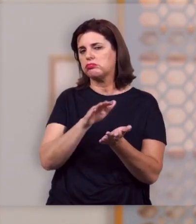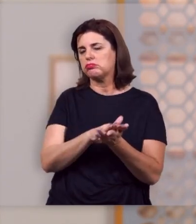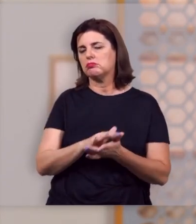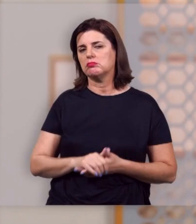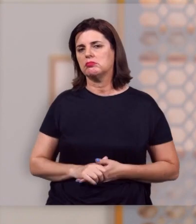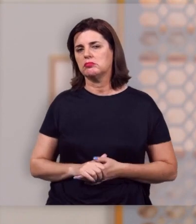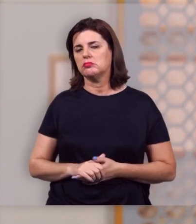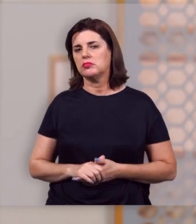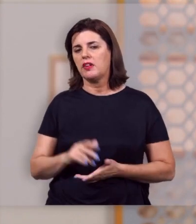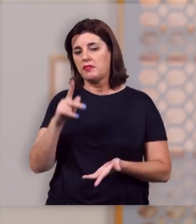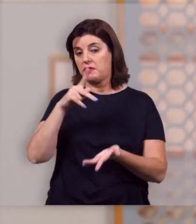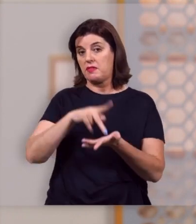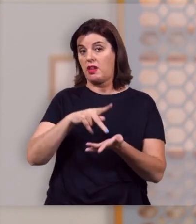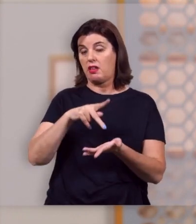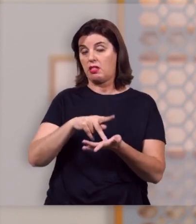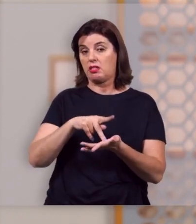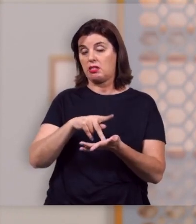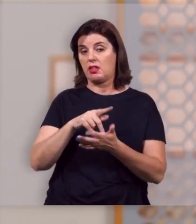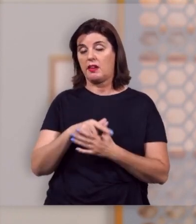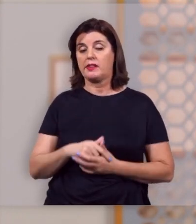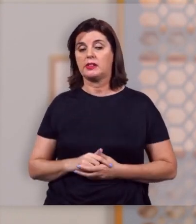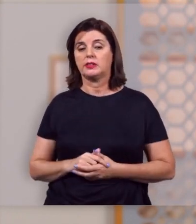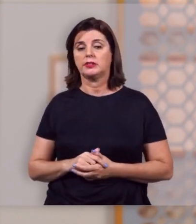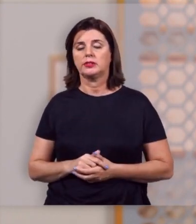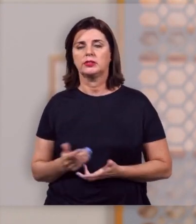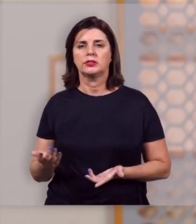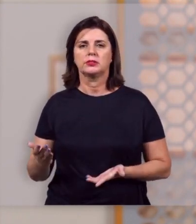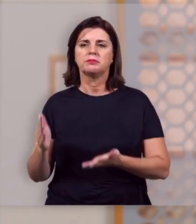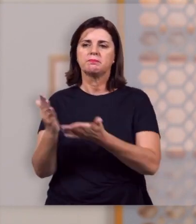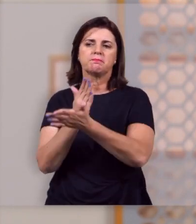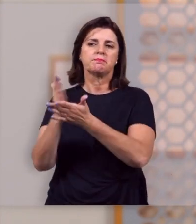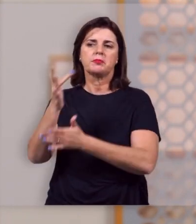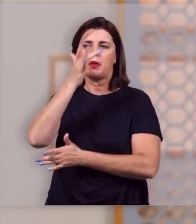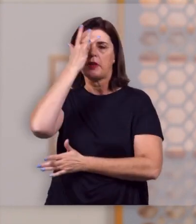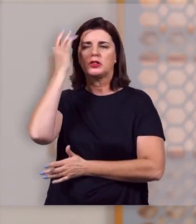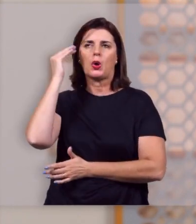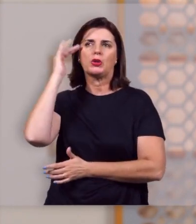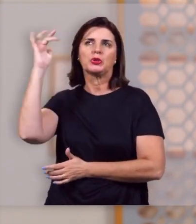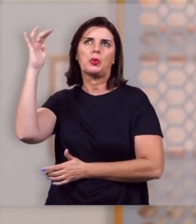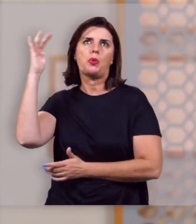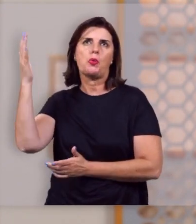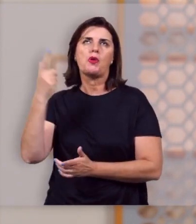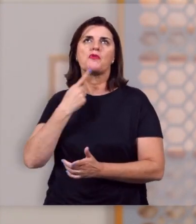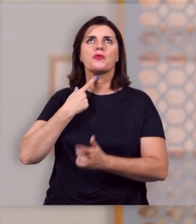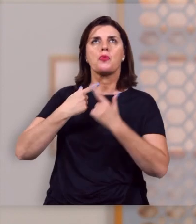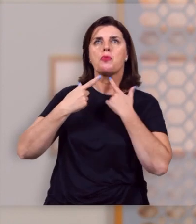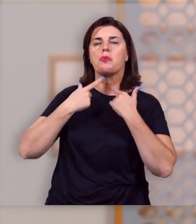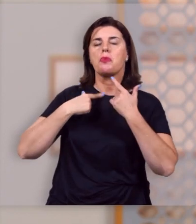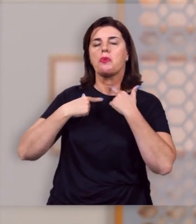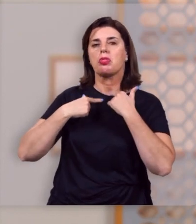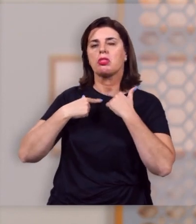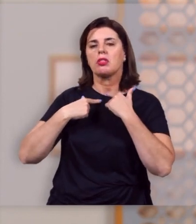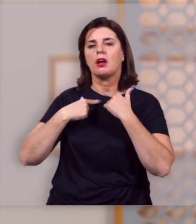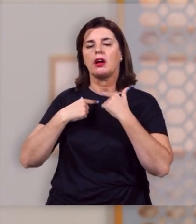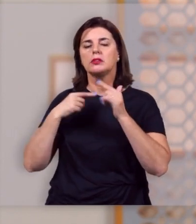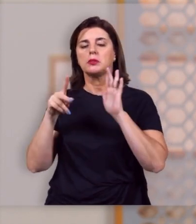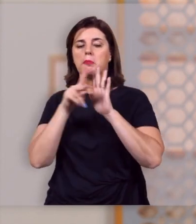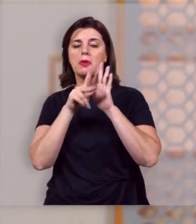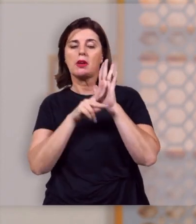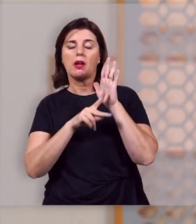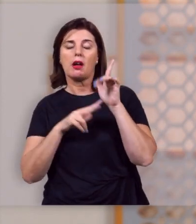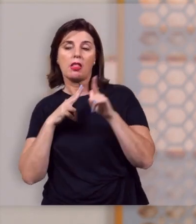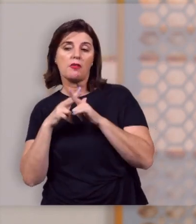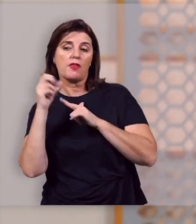incontroverso. E o fato é este: nem todas as pessoas que sonham, desejam